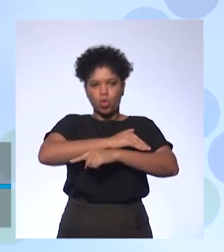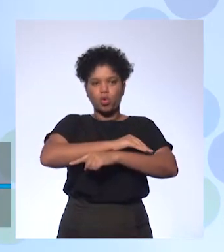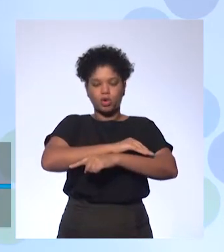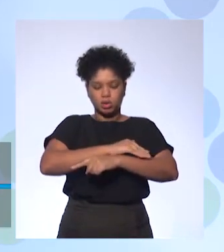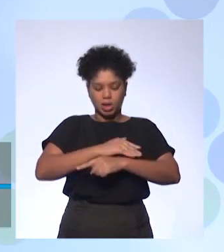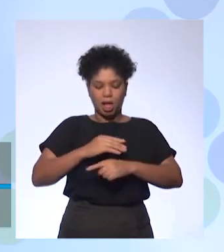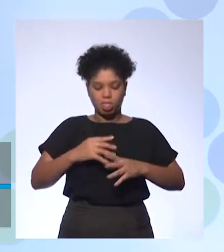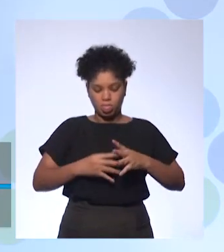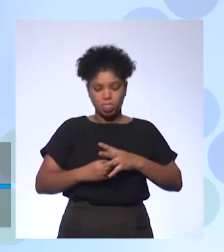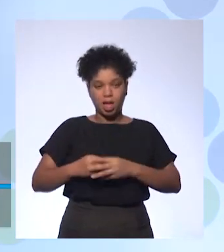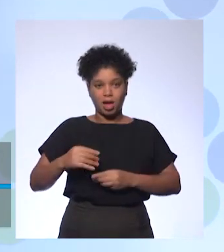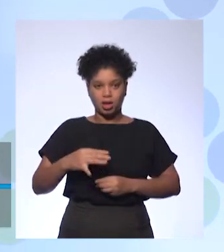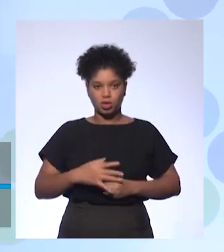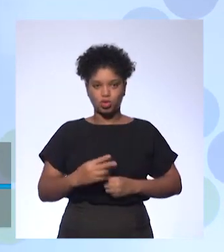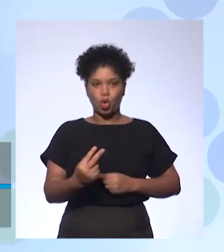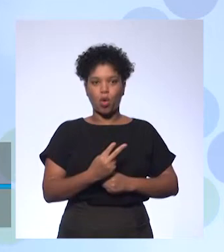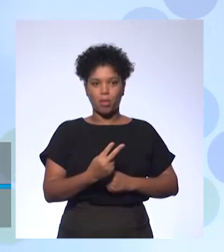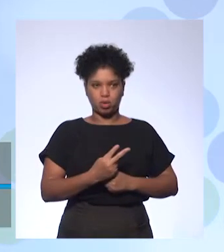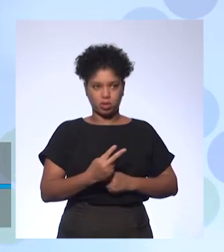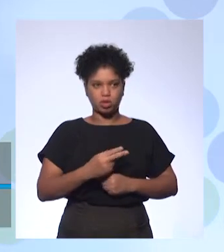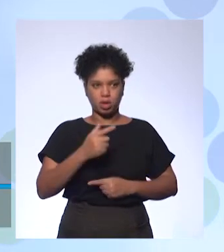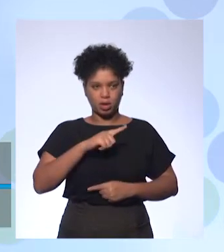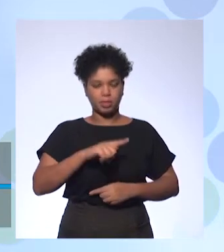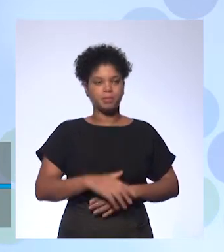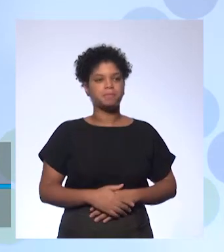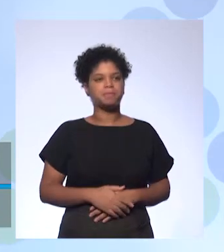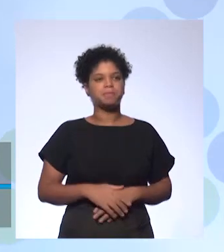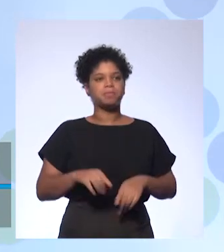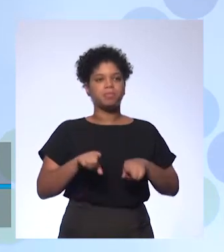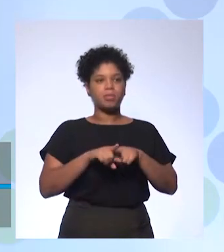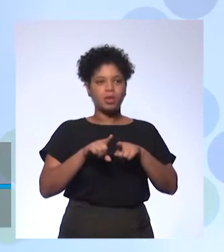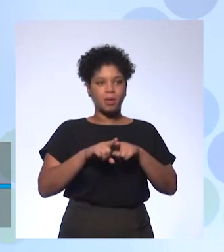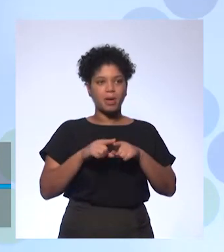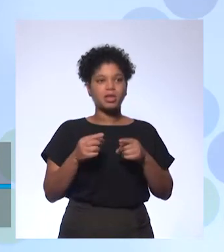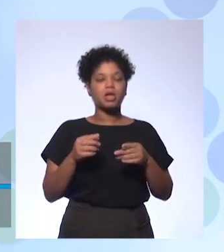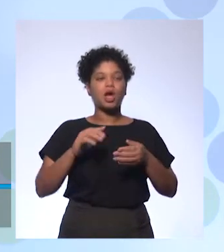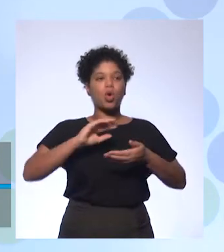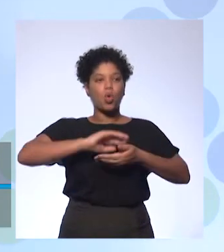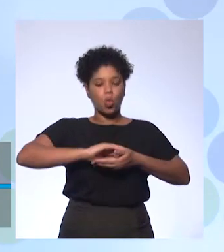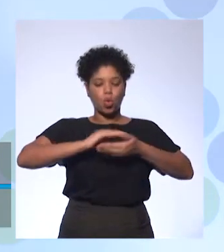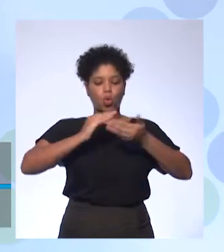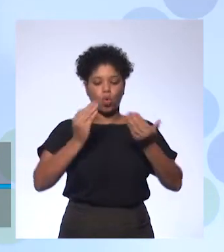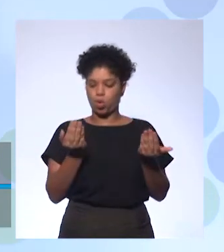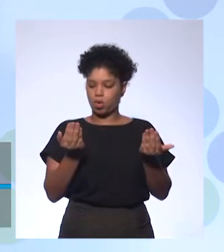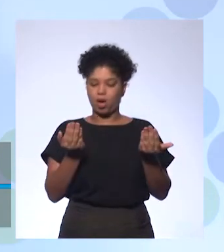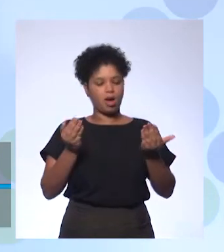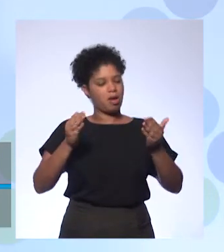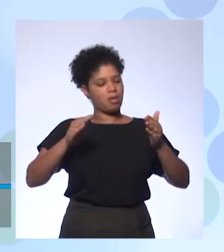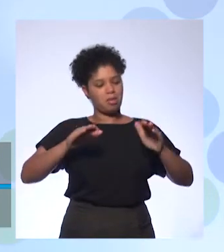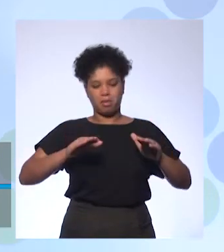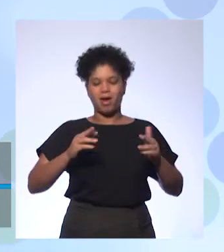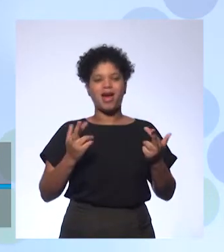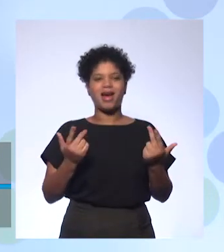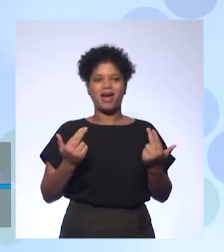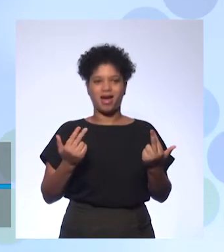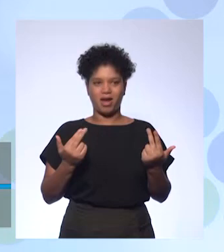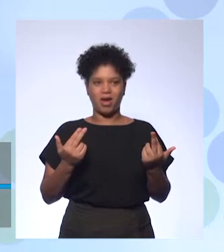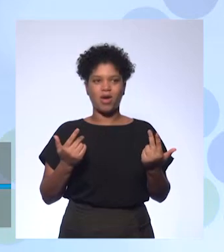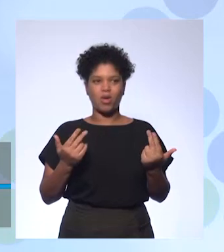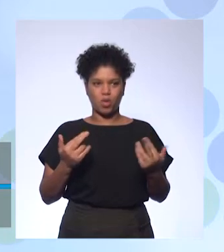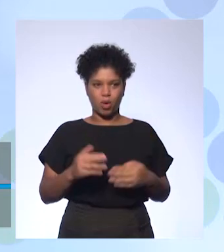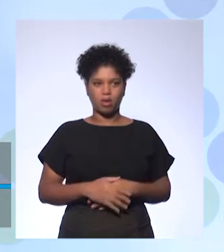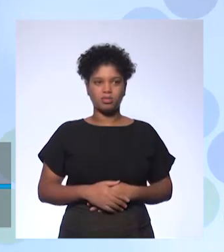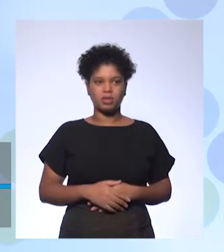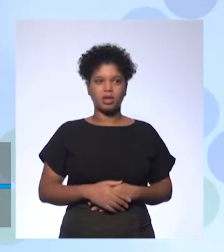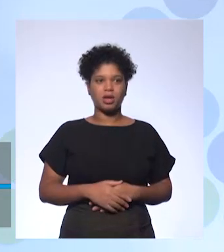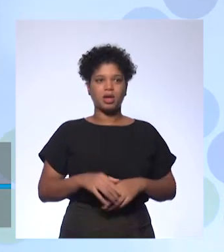tá? Então a simetria também bilateral nesse grupo. E ele tem o que a gente chama